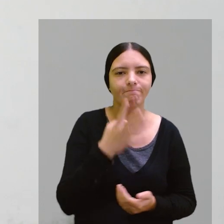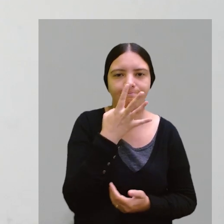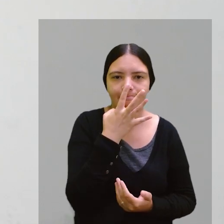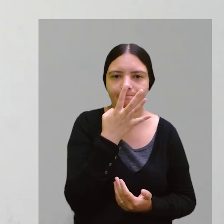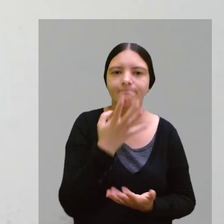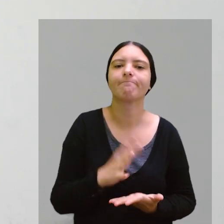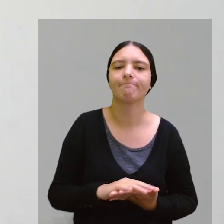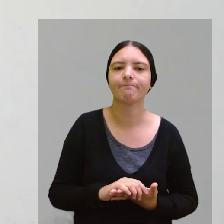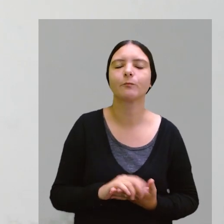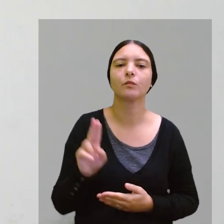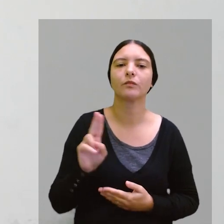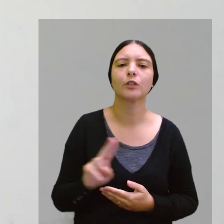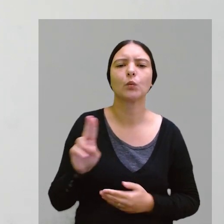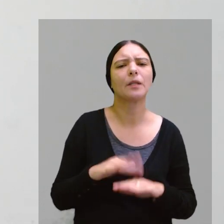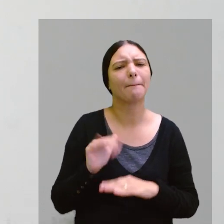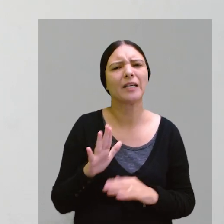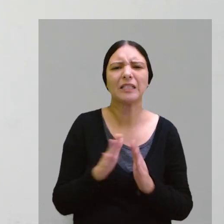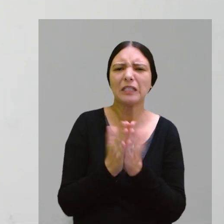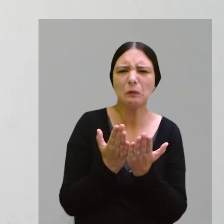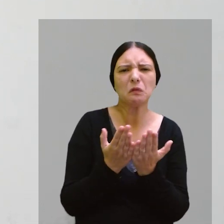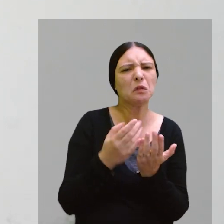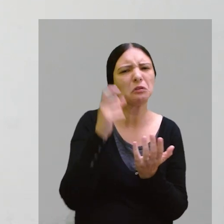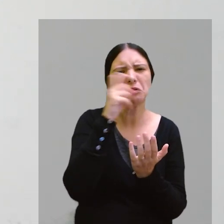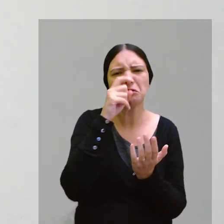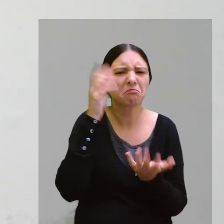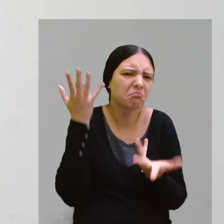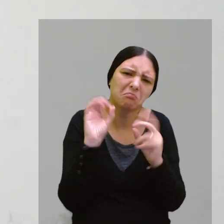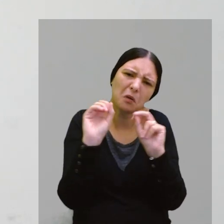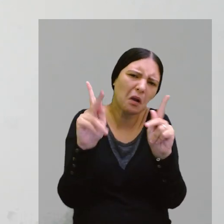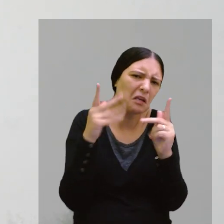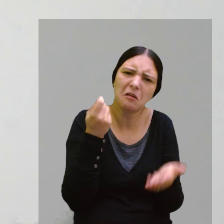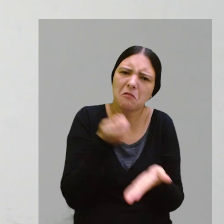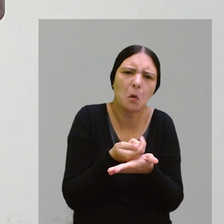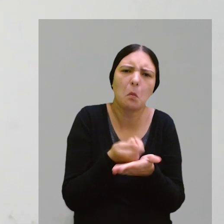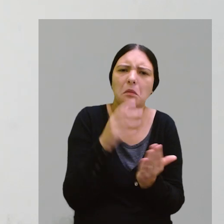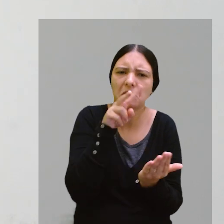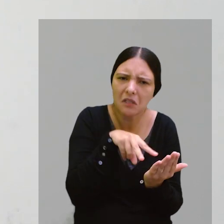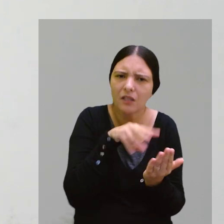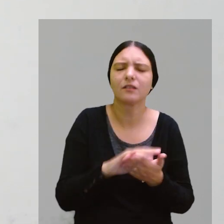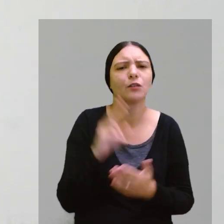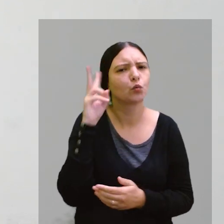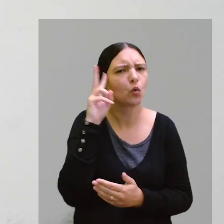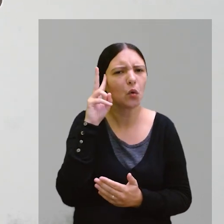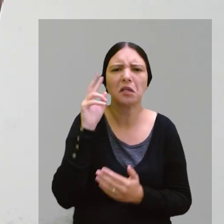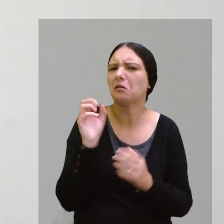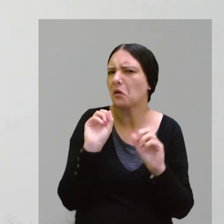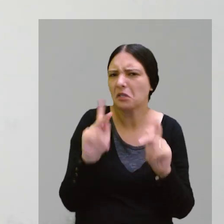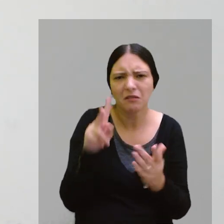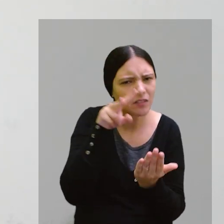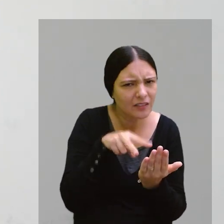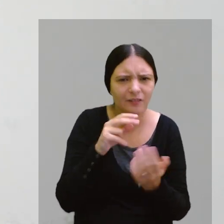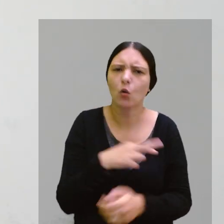apreciam. Usem mais. Gosta de livro de ficção científica? Leia ficção científica. Gosta de livro de história, com história?